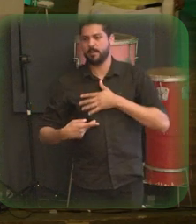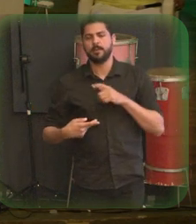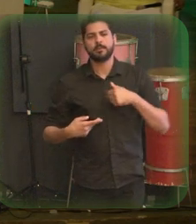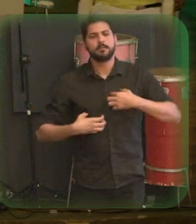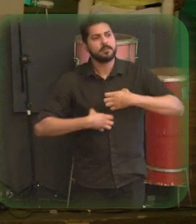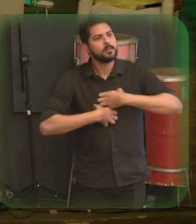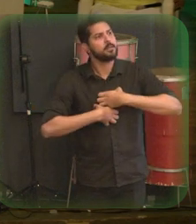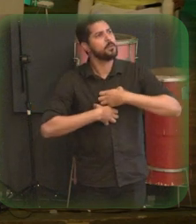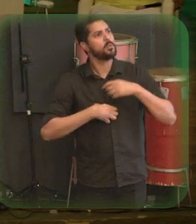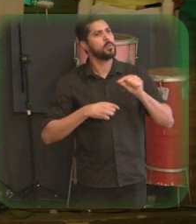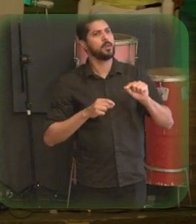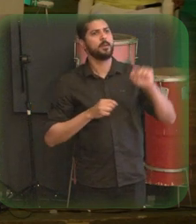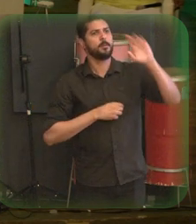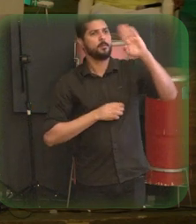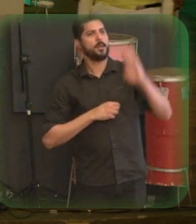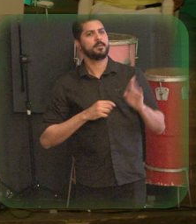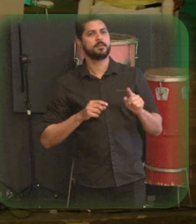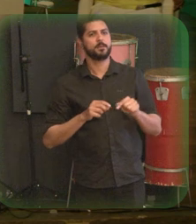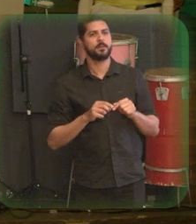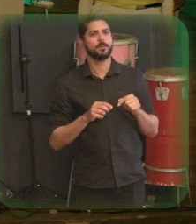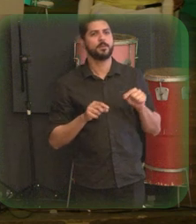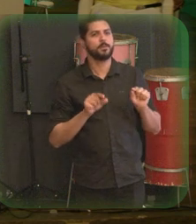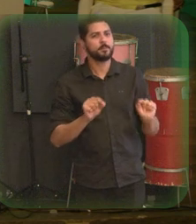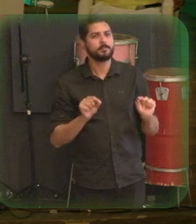país vive, a gente